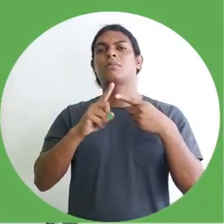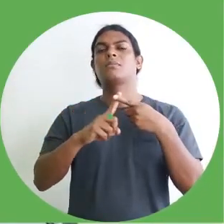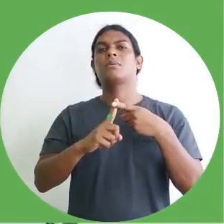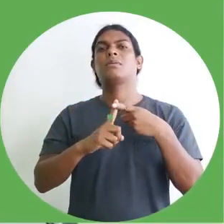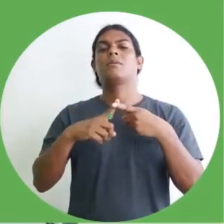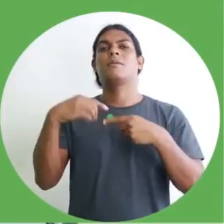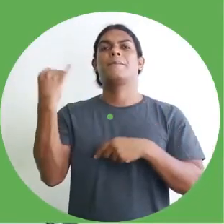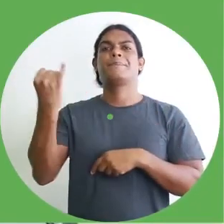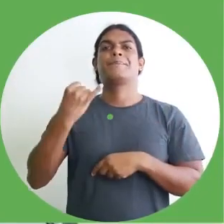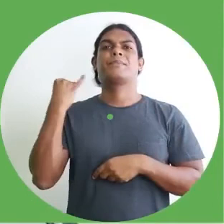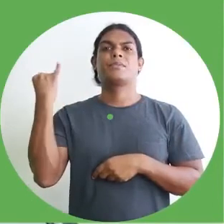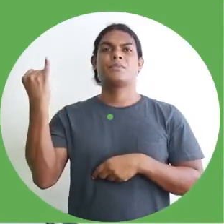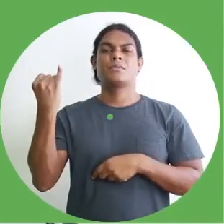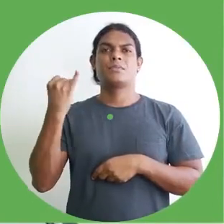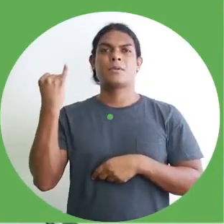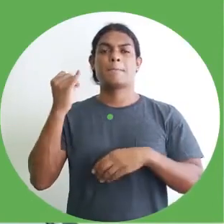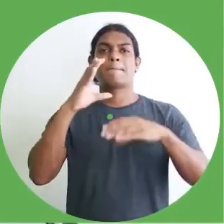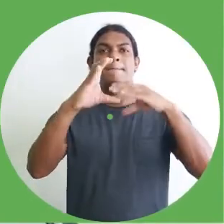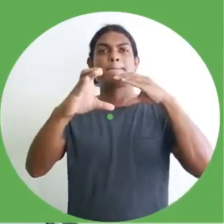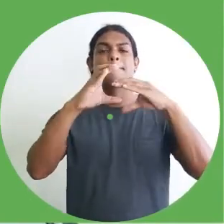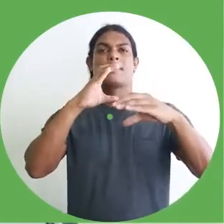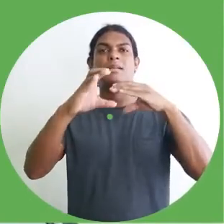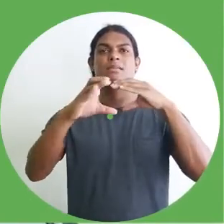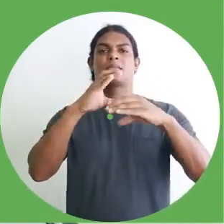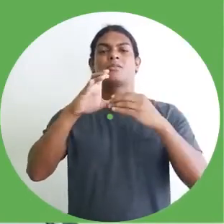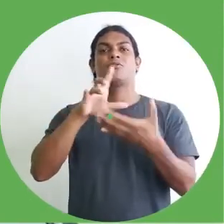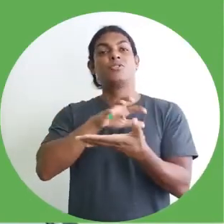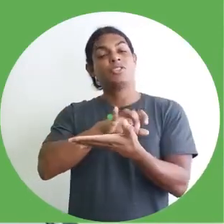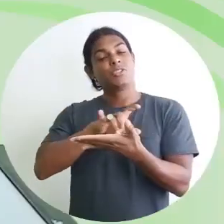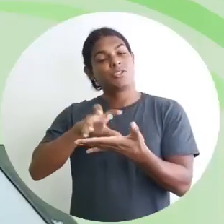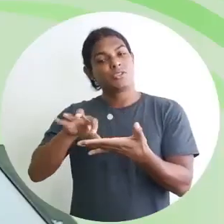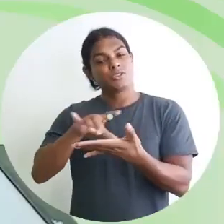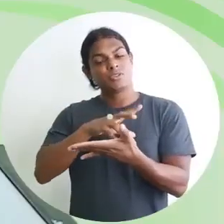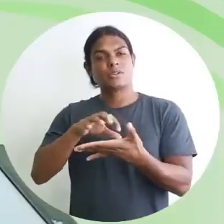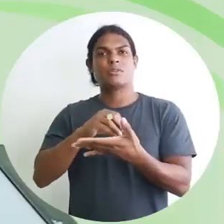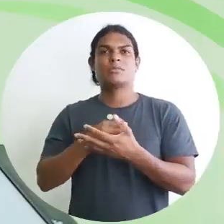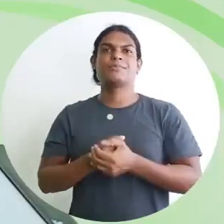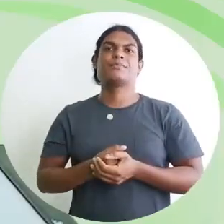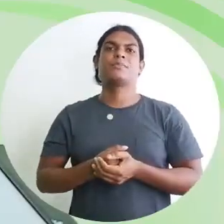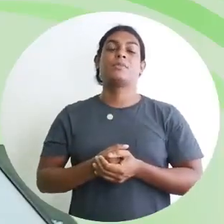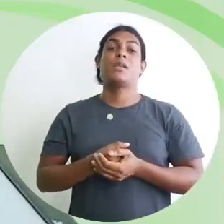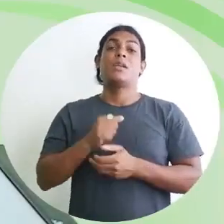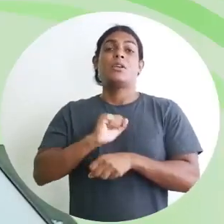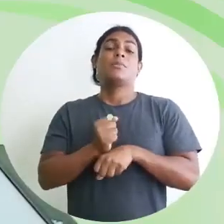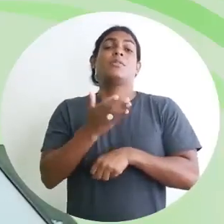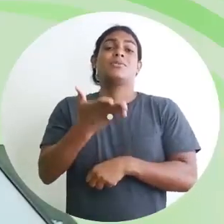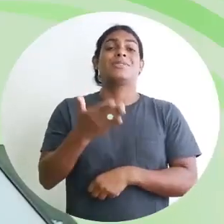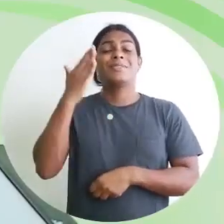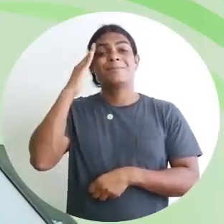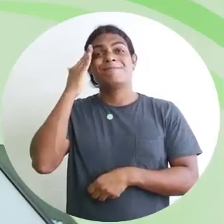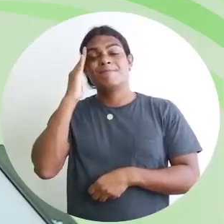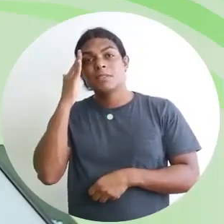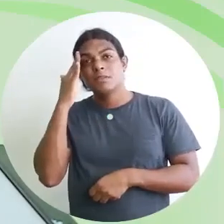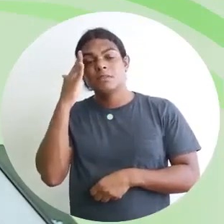livros de atividade e pode ser de comunicação digital. Eu espero que vocês tenham entendido a diferença fundamental da